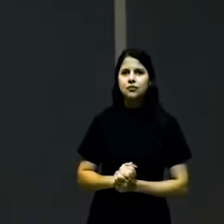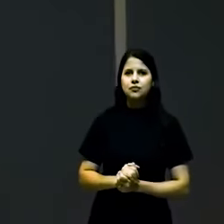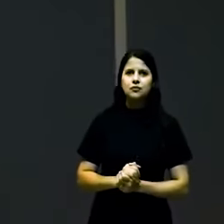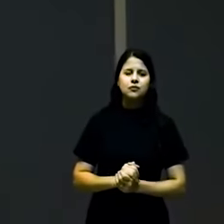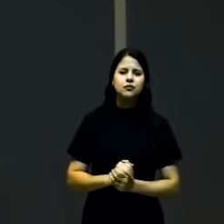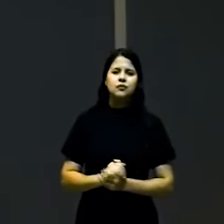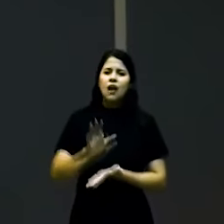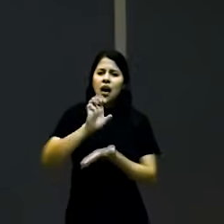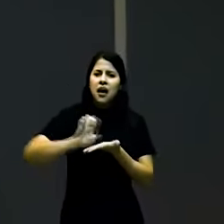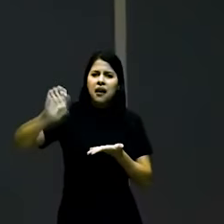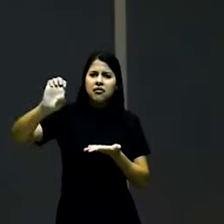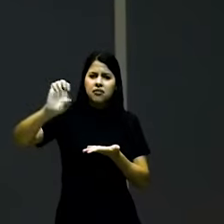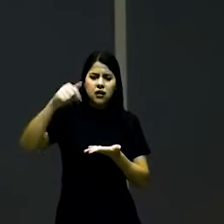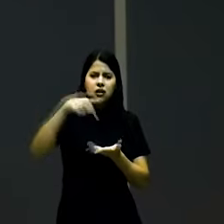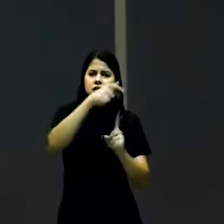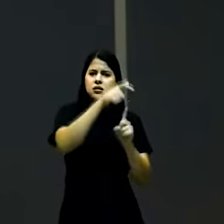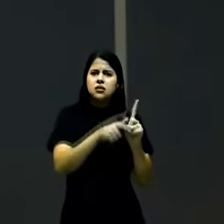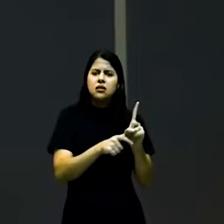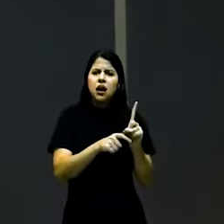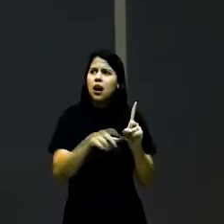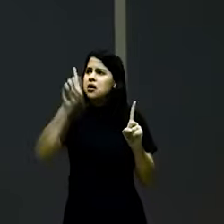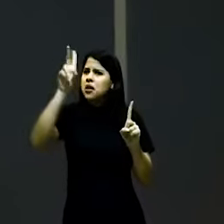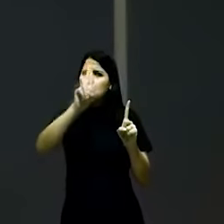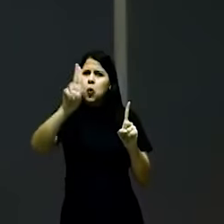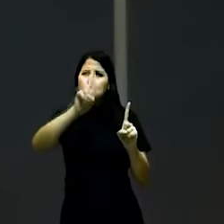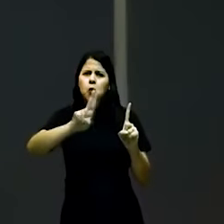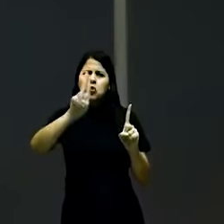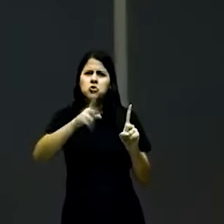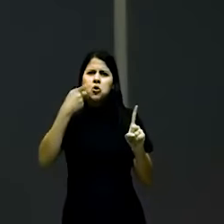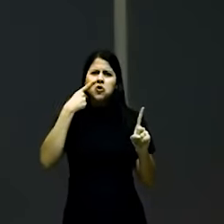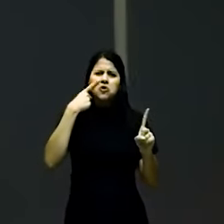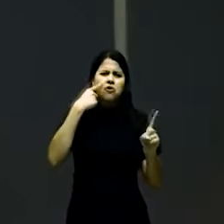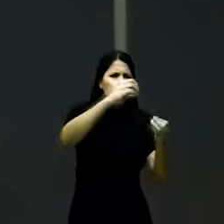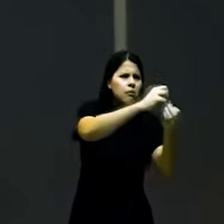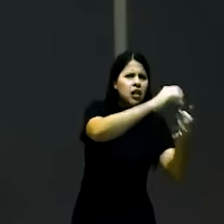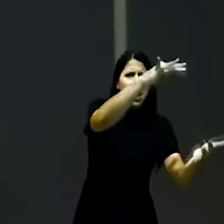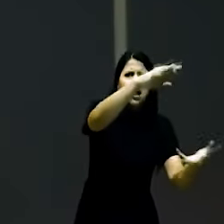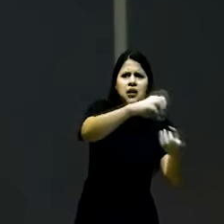Elias viu e foi usado por Deus por tantas coisas.